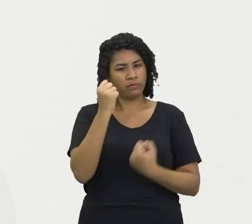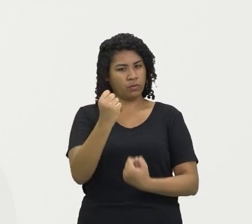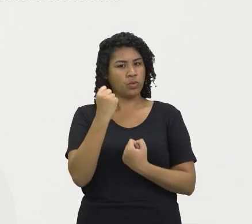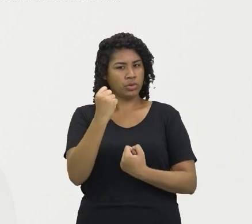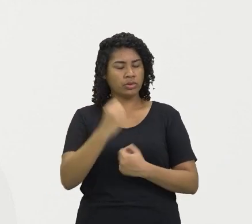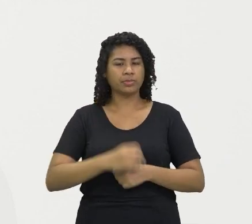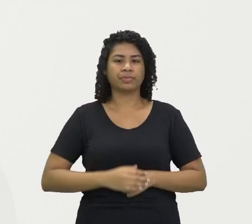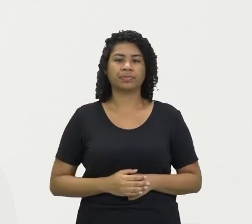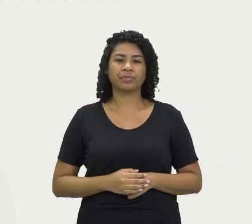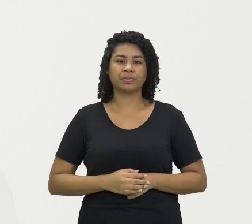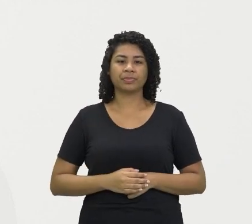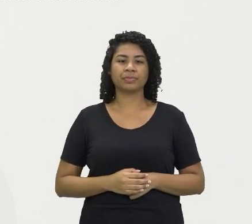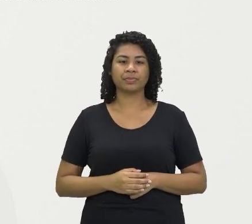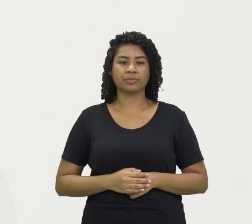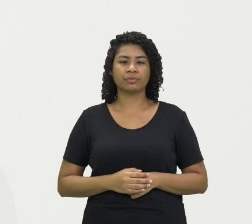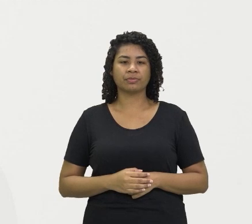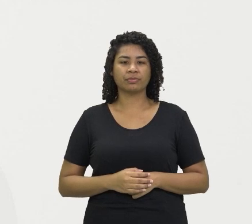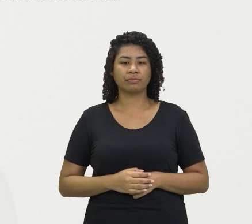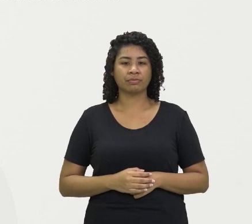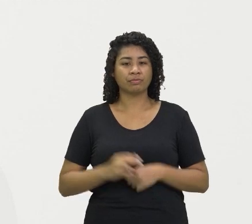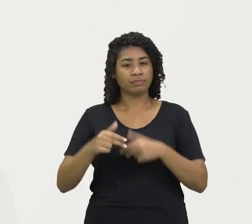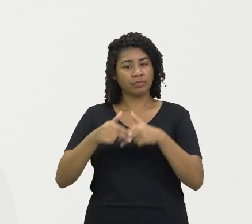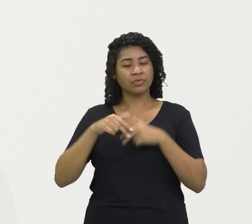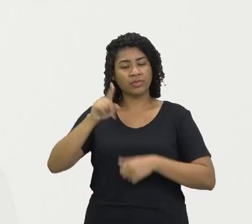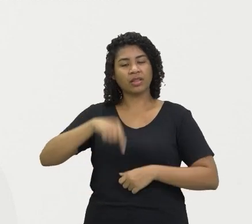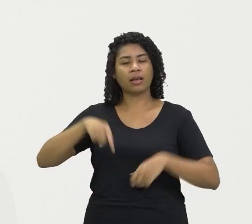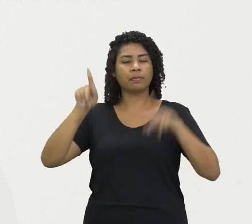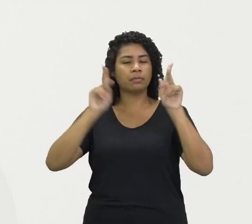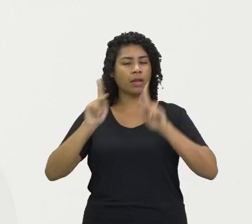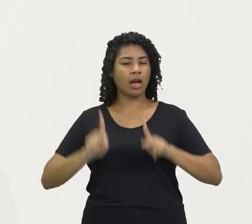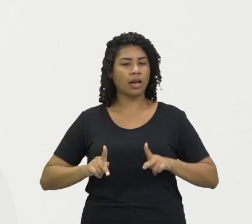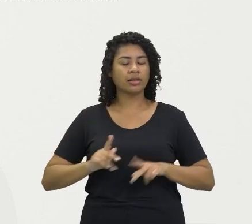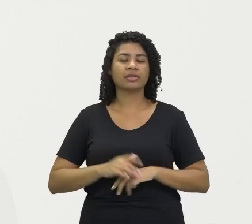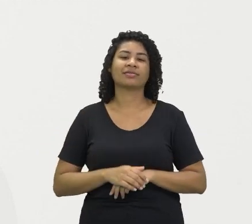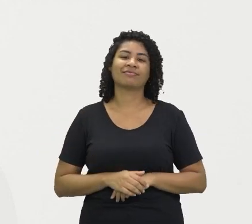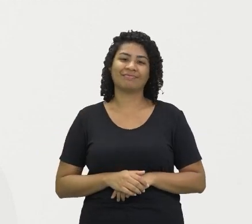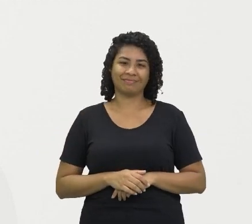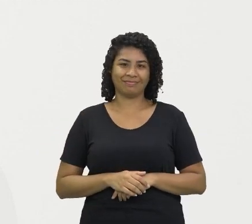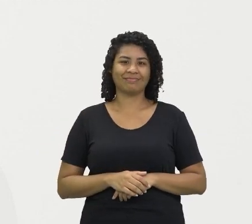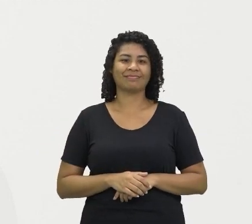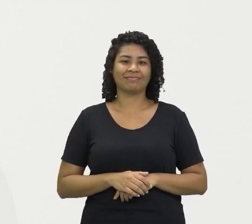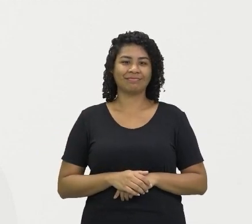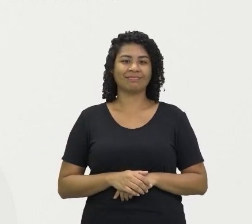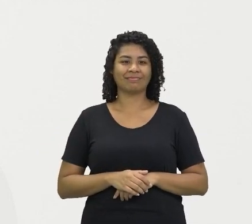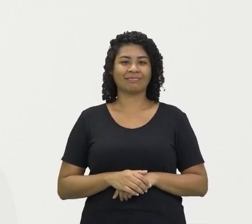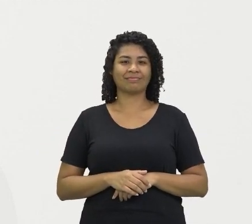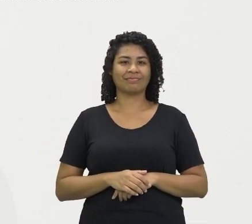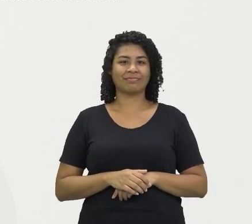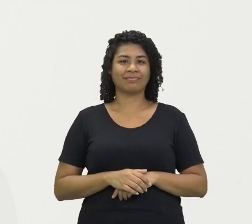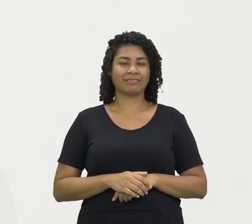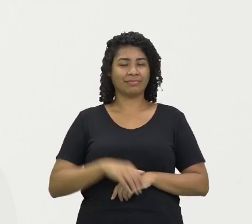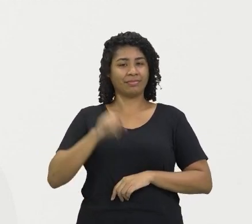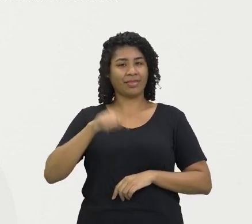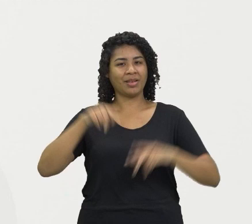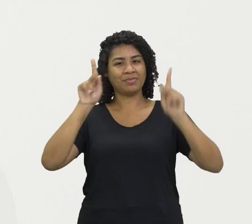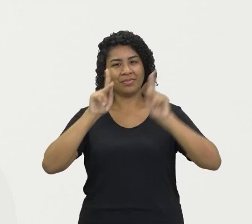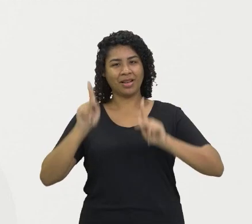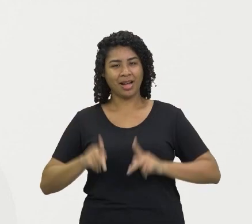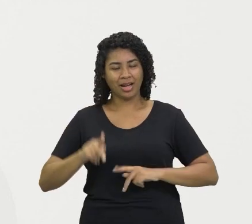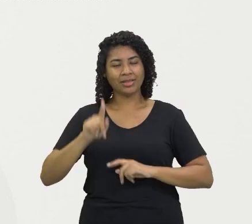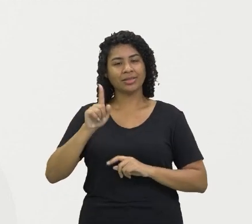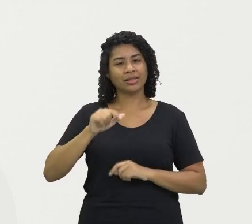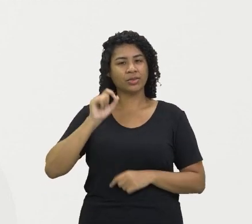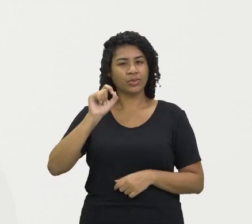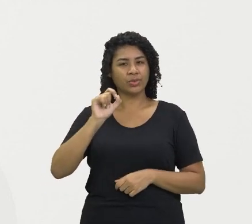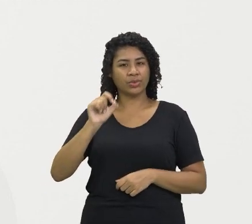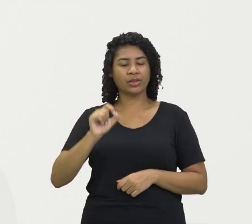na última instância, é a questão da paz. Uma paz que, na verdade, estreita o relacionamento entre a pessoa